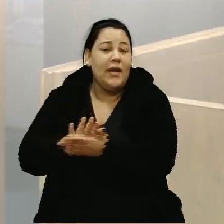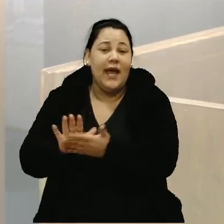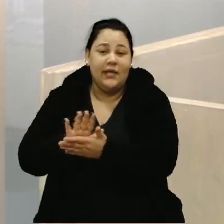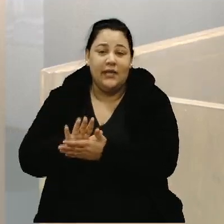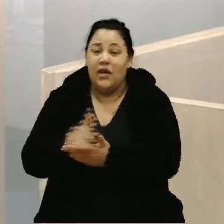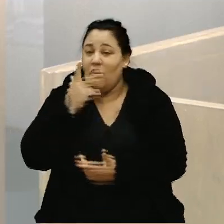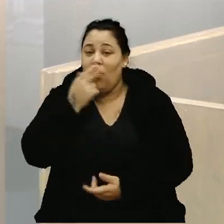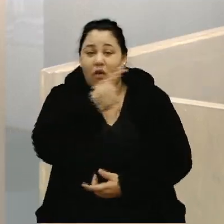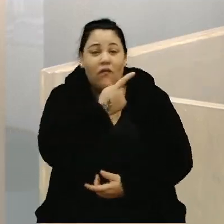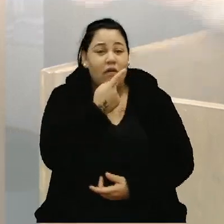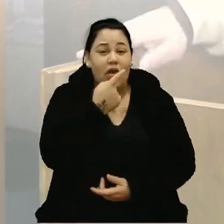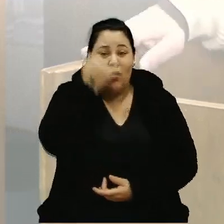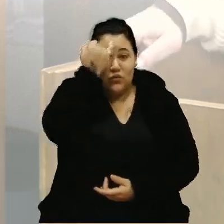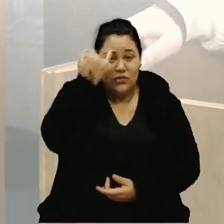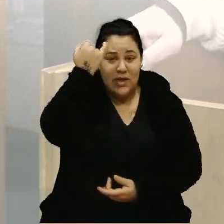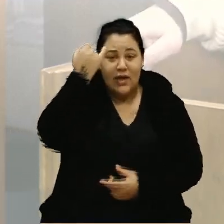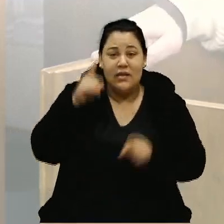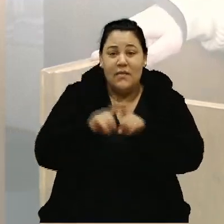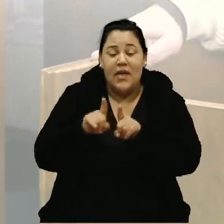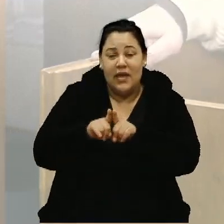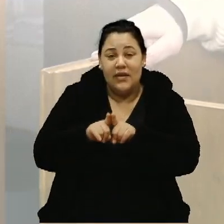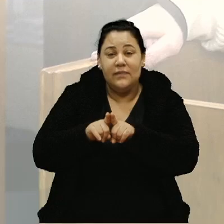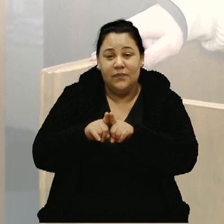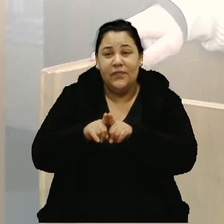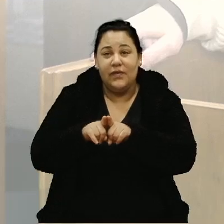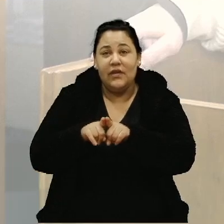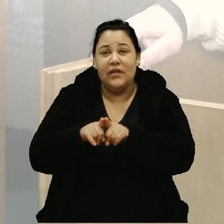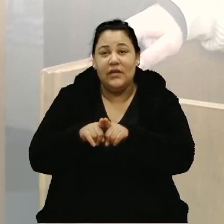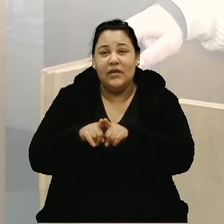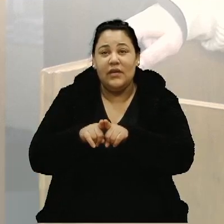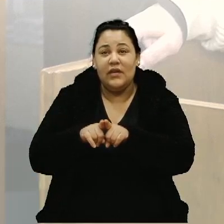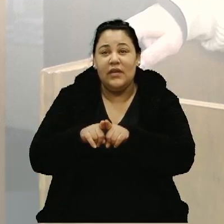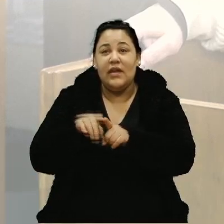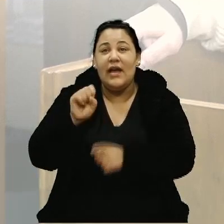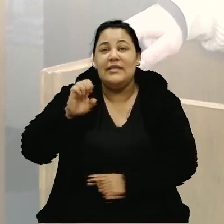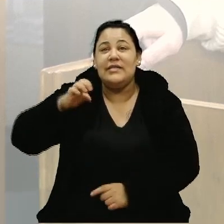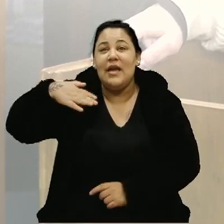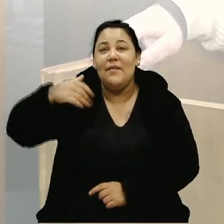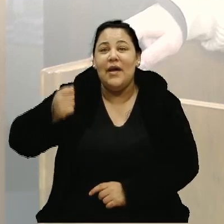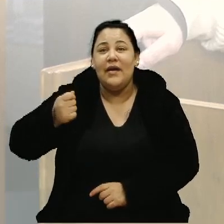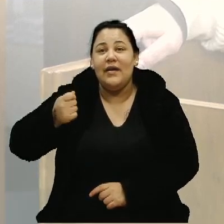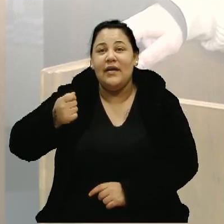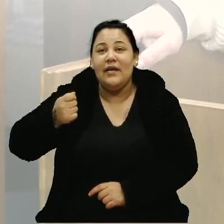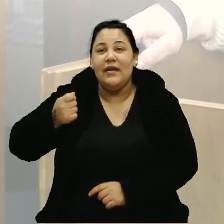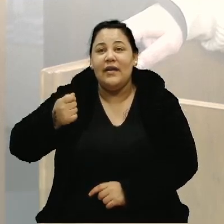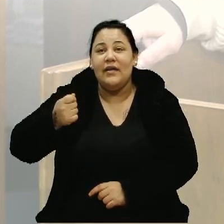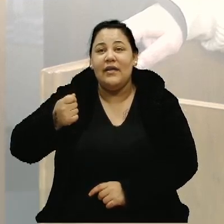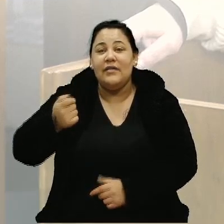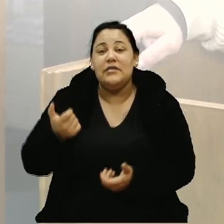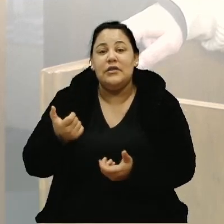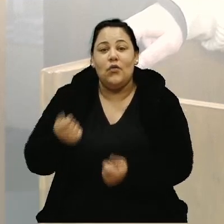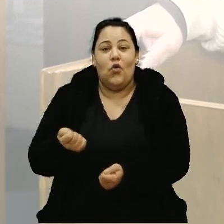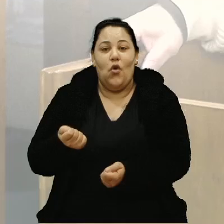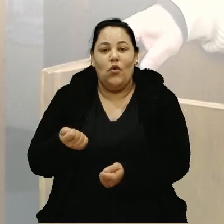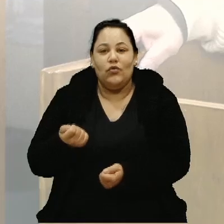vereador D'Ambros que a SEMA deve ter economizado um bom dinheiro aí, podia ter investido lá na Lagoa também.